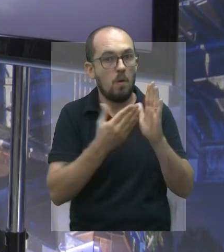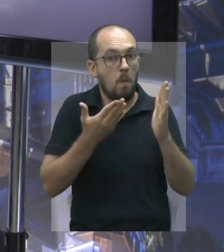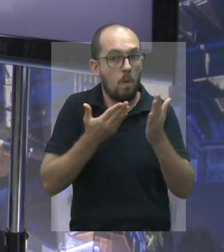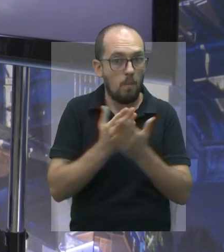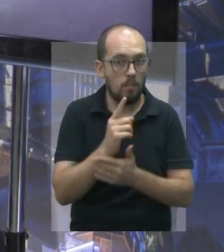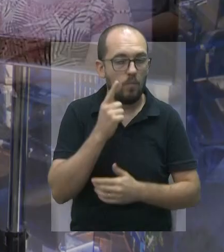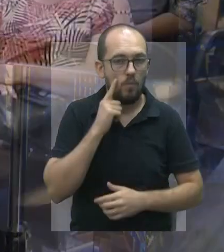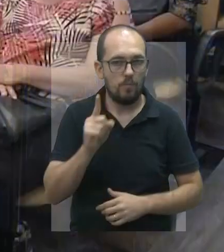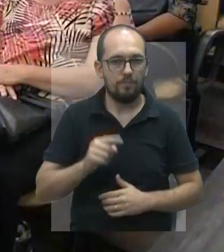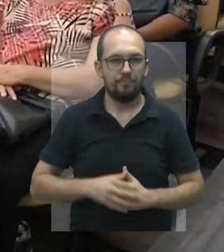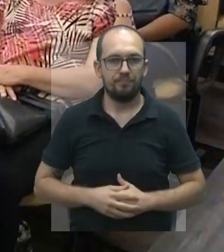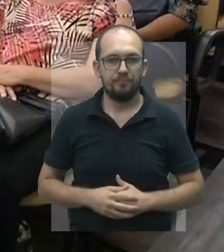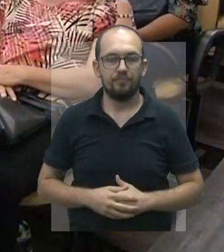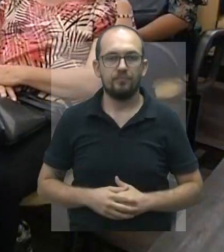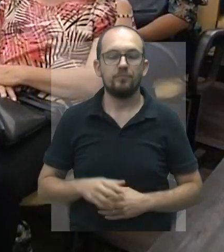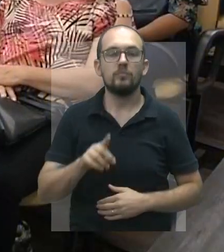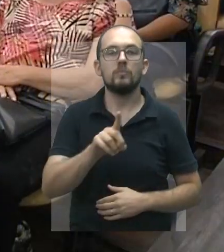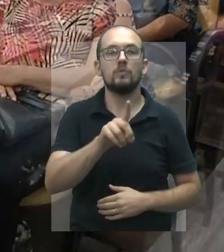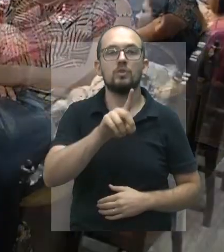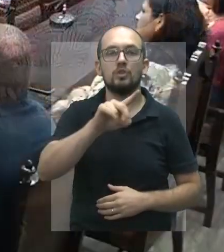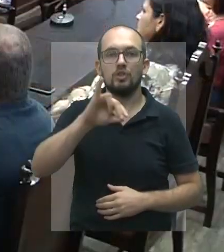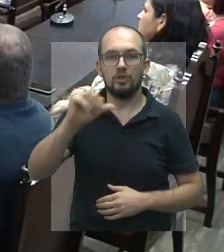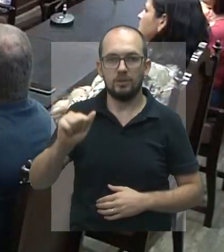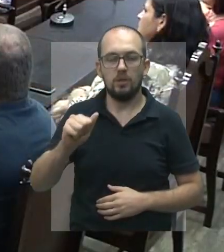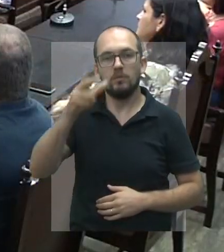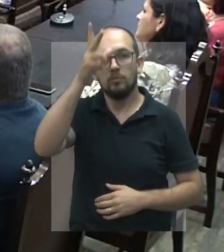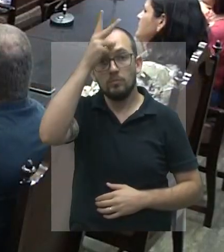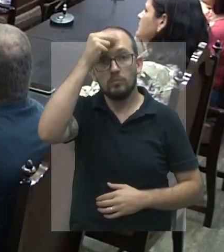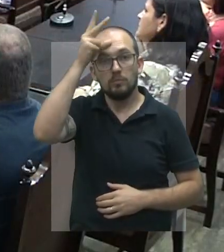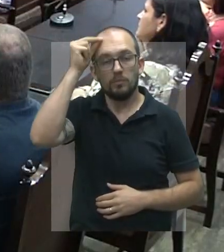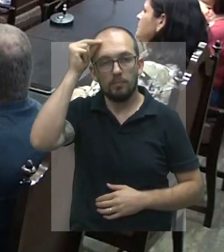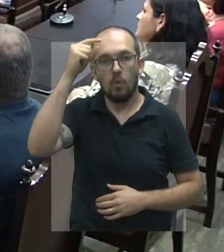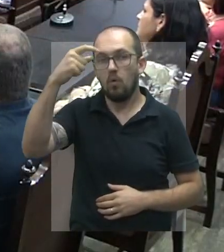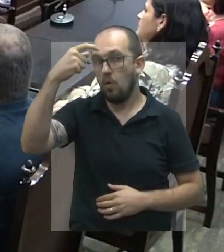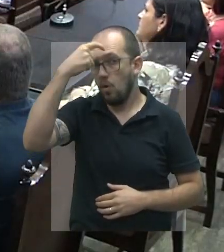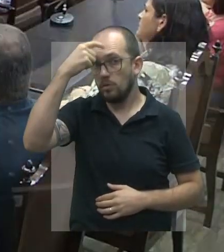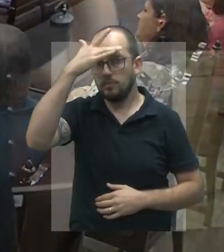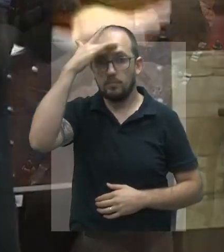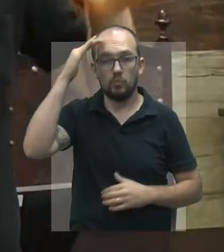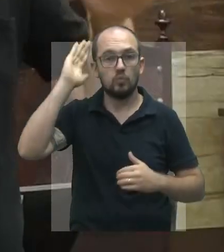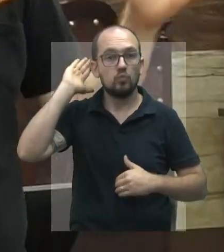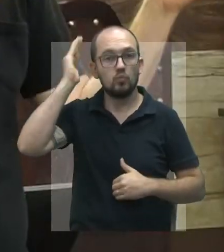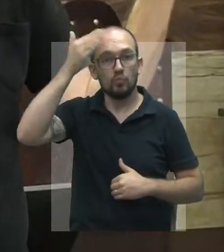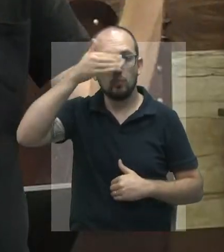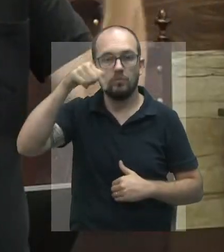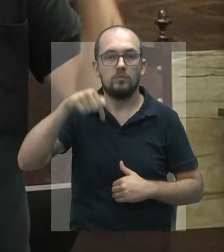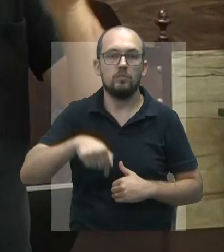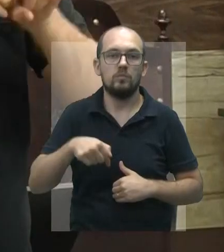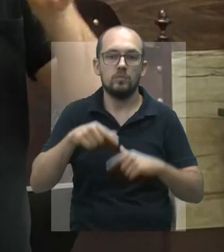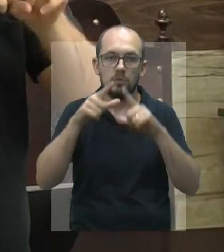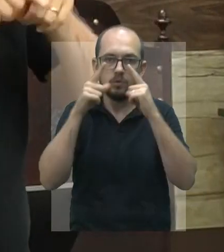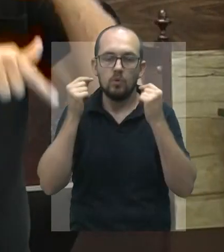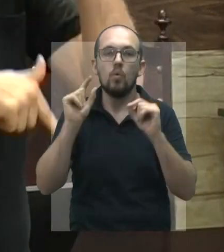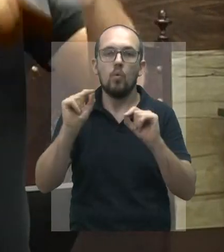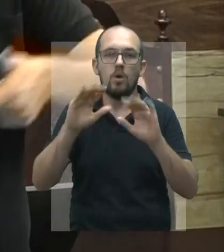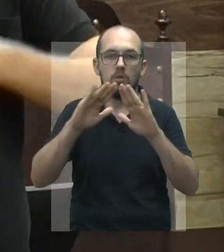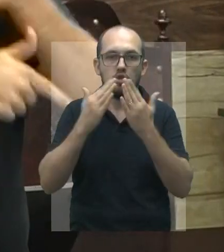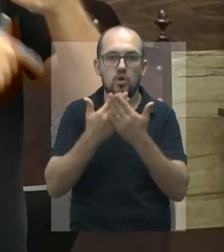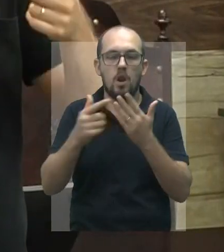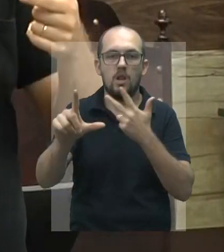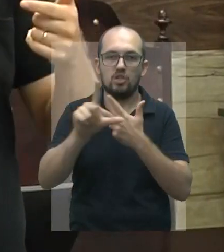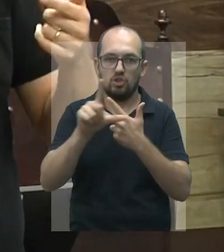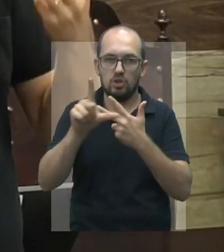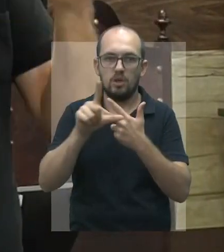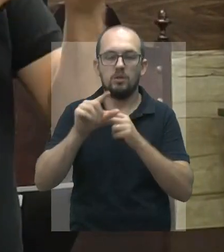branco. No Dia Municipal de Conscientização sobre a Pessoa com Surdo-Cegueira, a Escola do